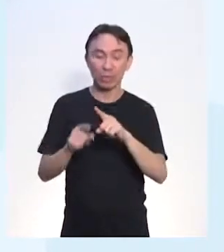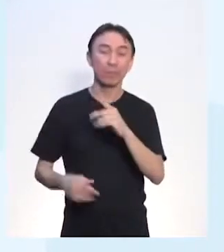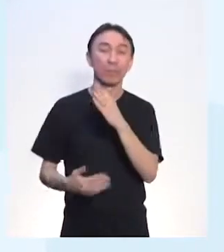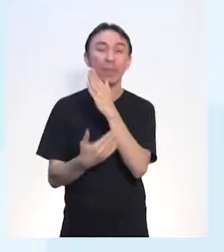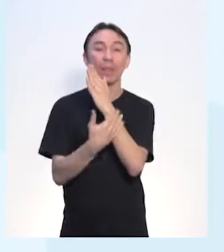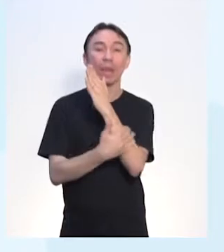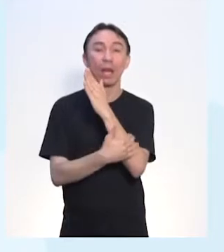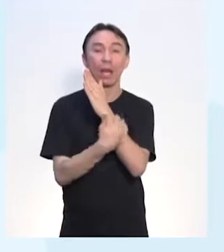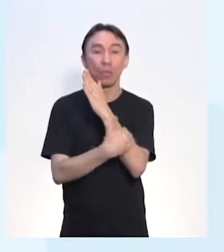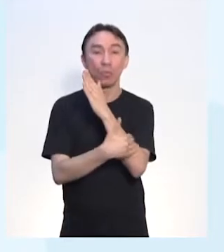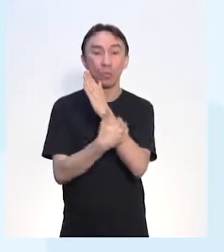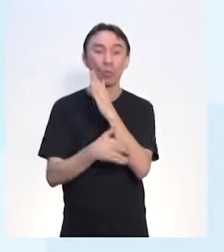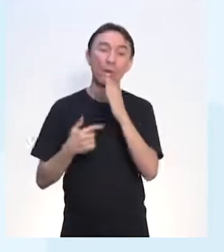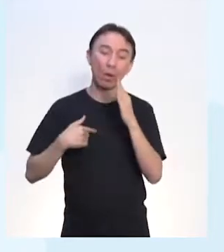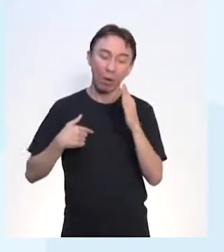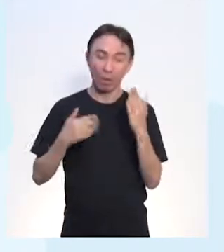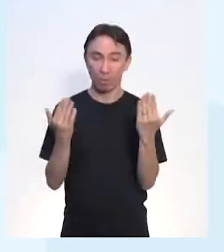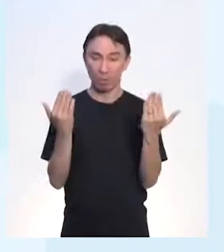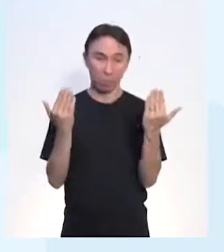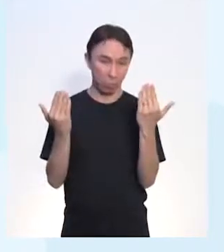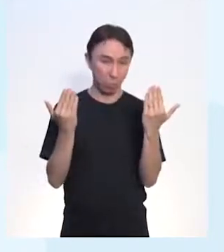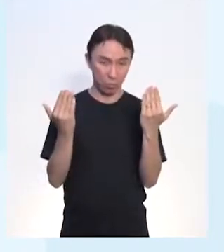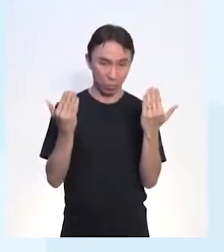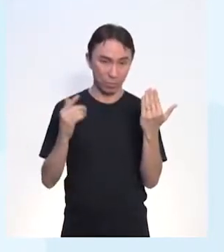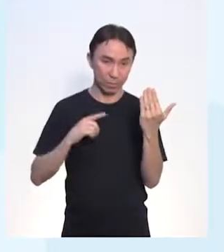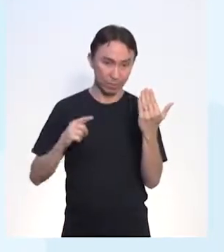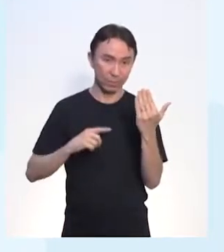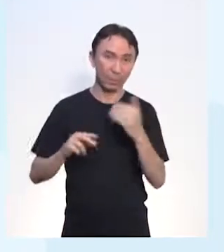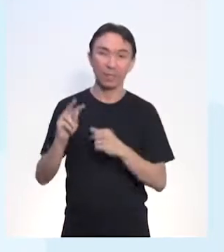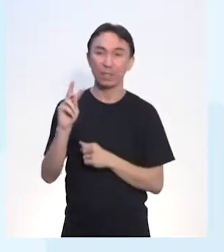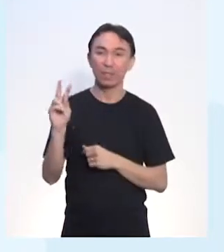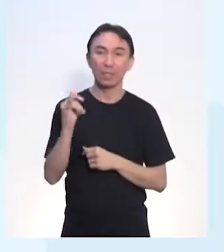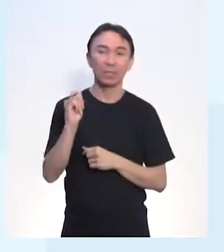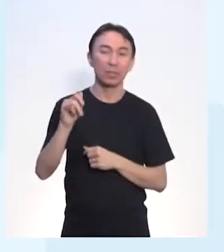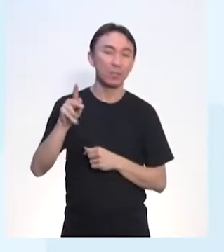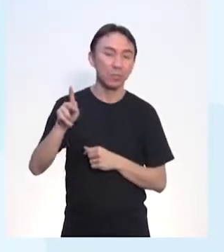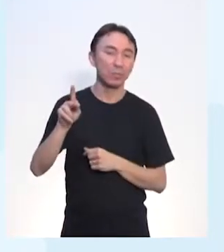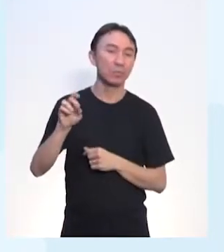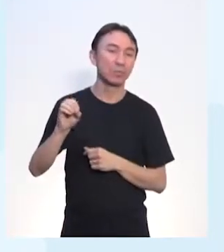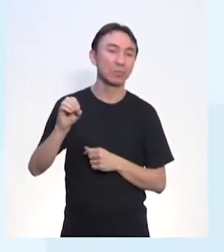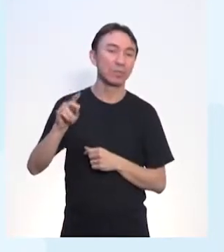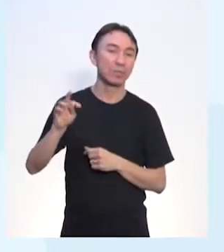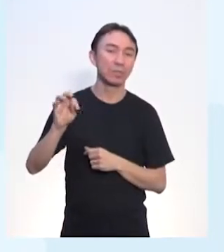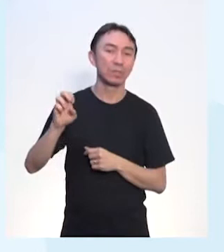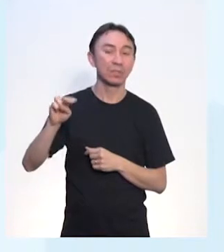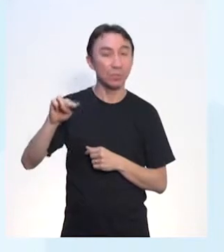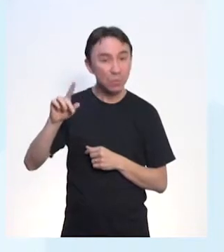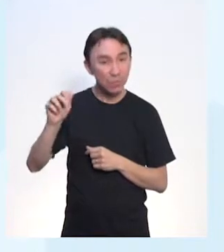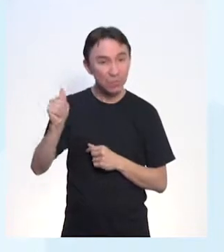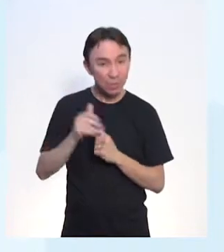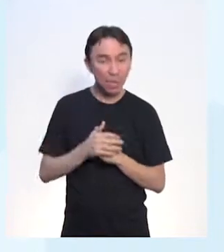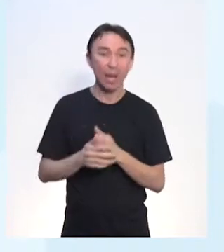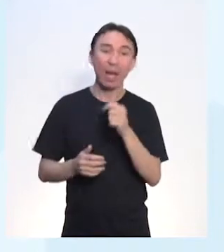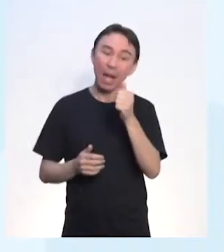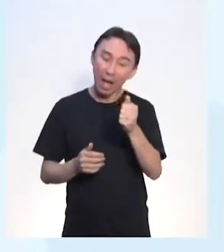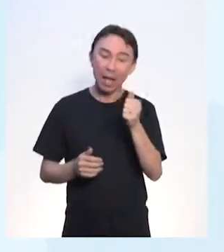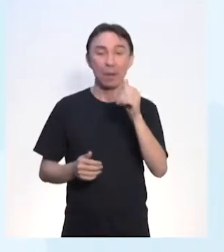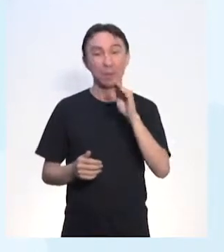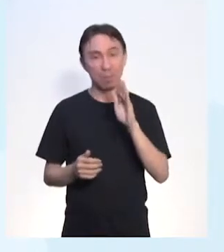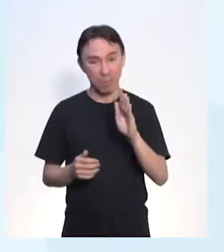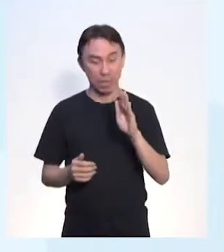são proporcionais. Hipotenusa A, B e C. Cateto